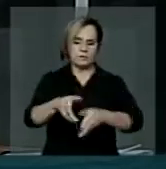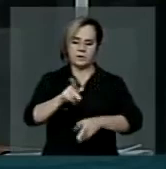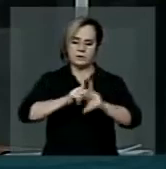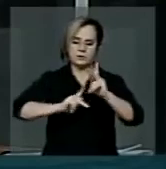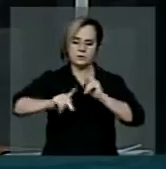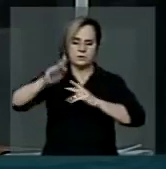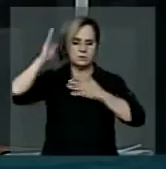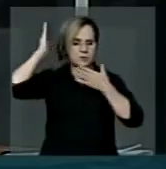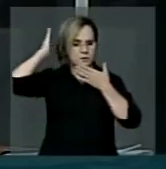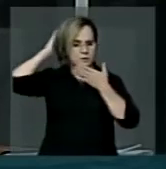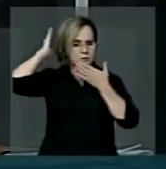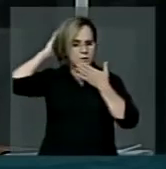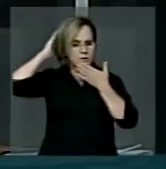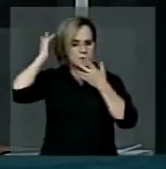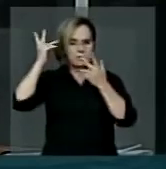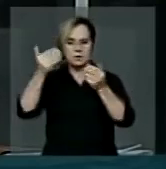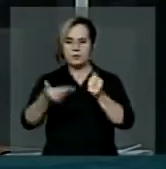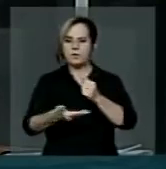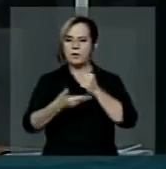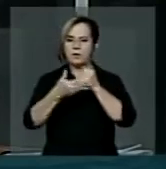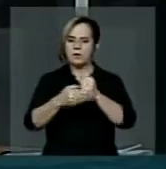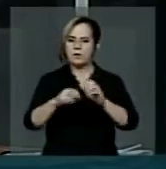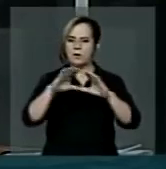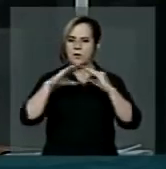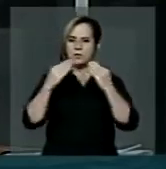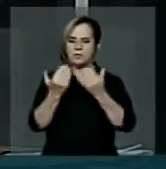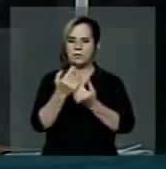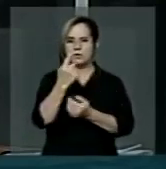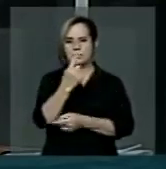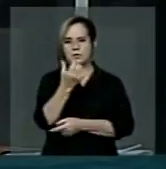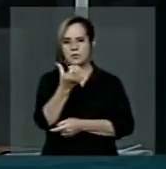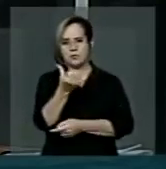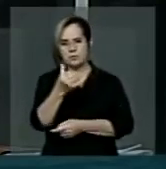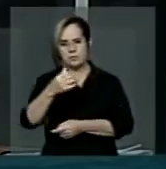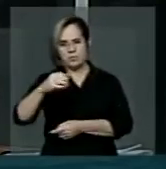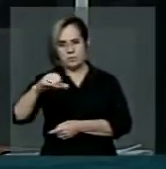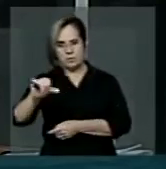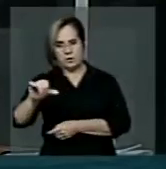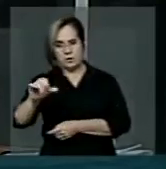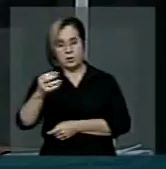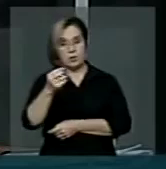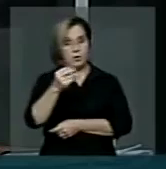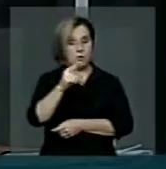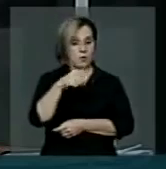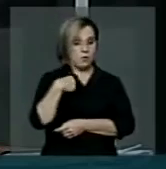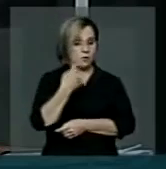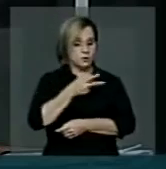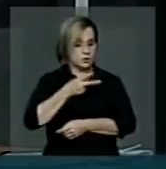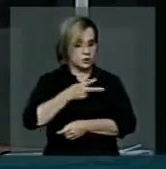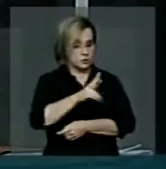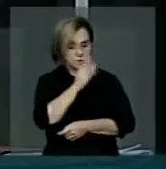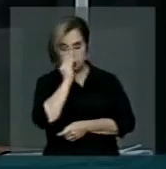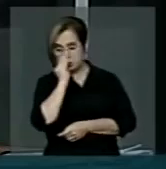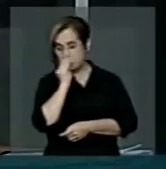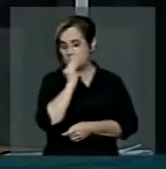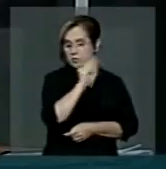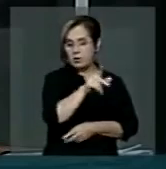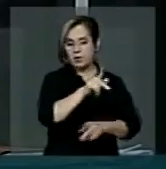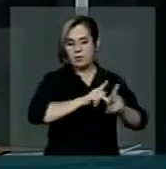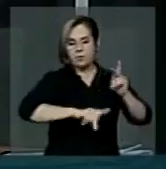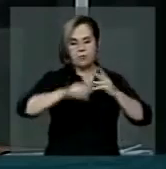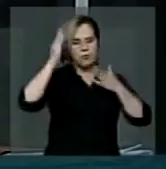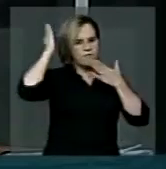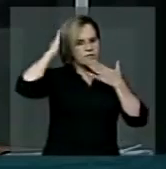indígenas, conforme a Convenção 169? Ou continuamos sem reconhecê-los como brasileiros